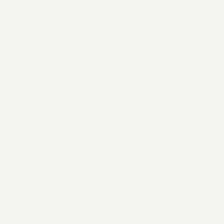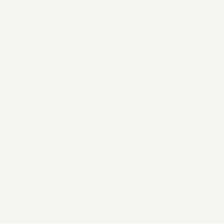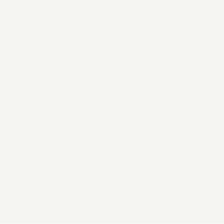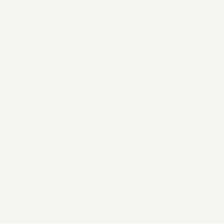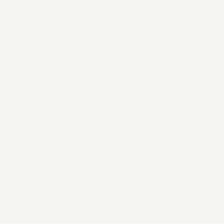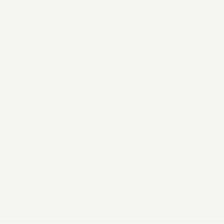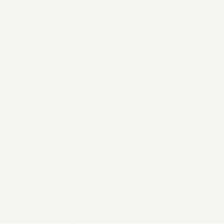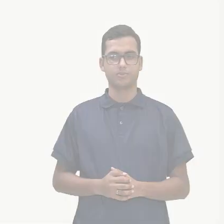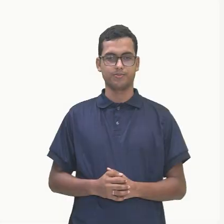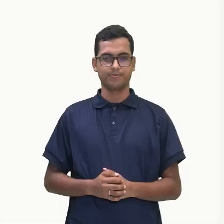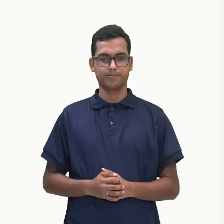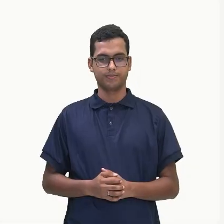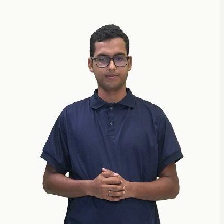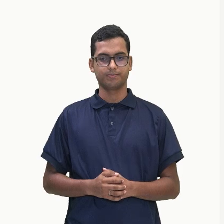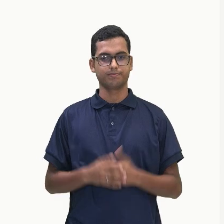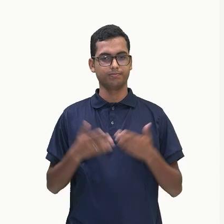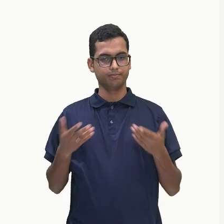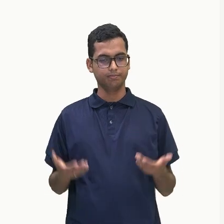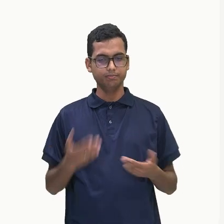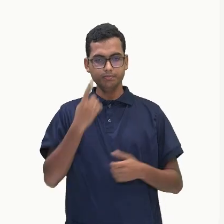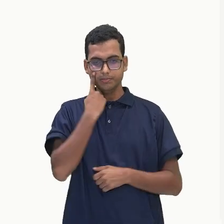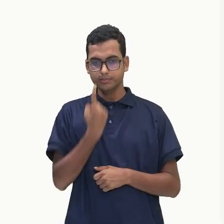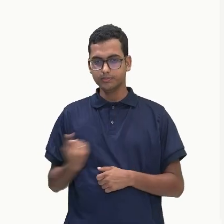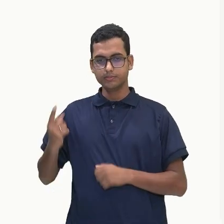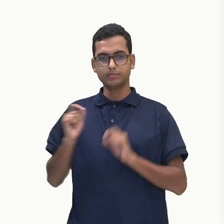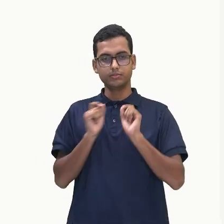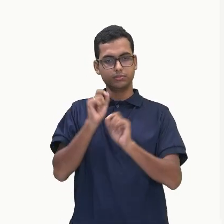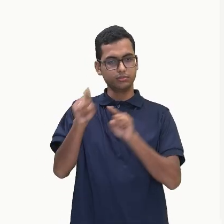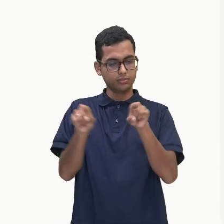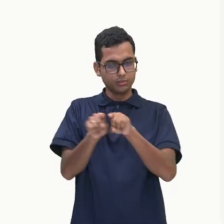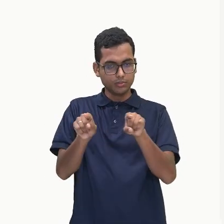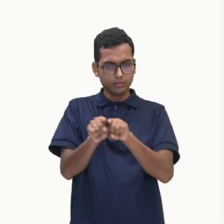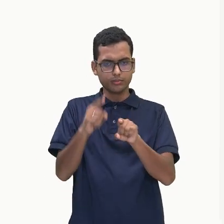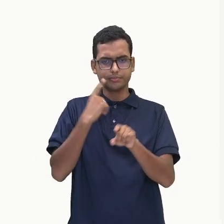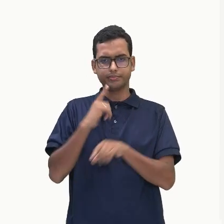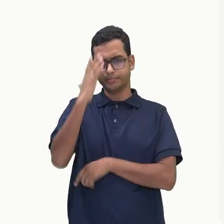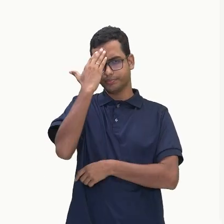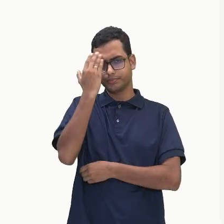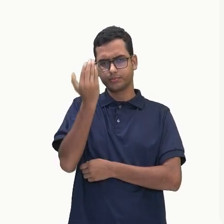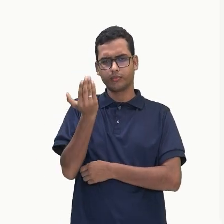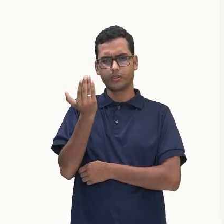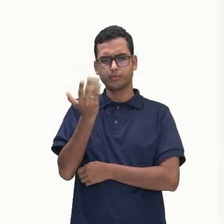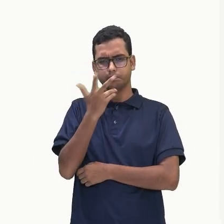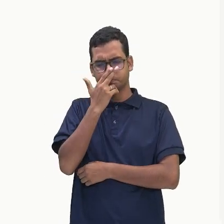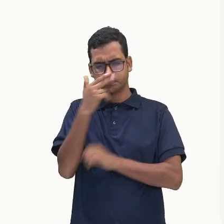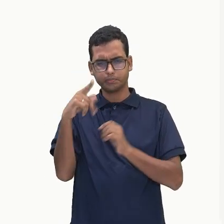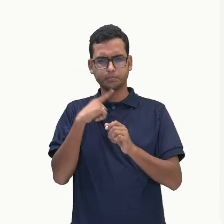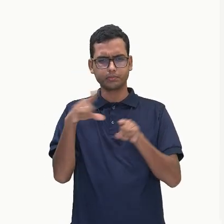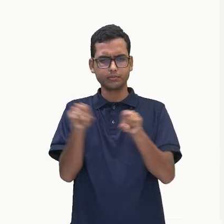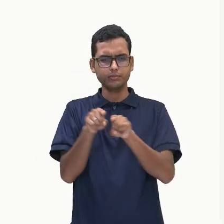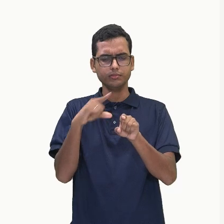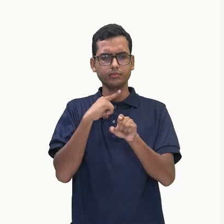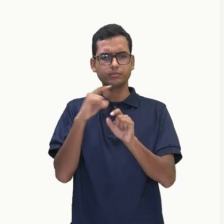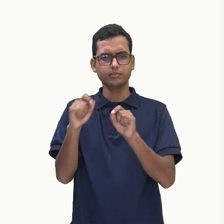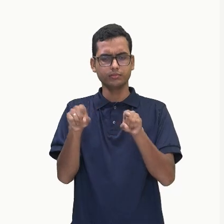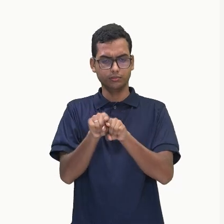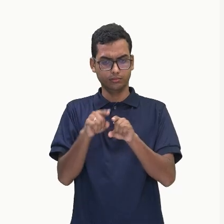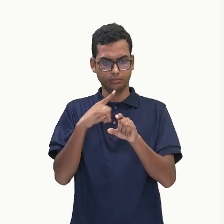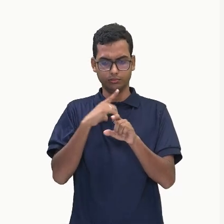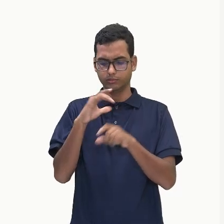para vocês, que faz com que a gente entenda que parece uma ramificação. Sim, são